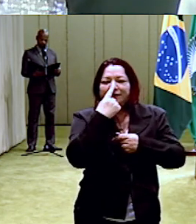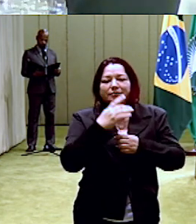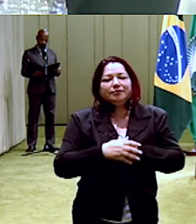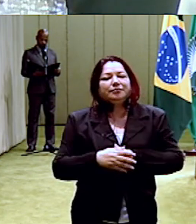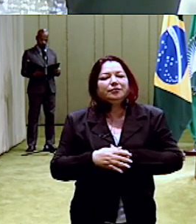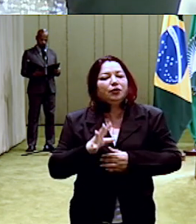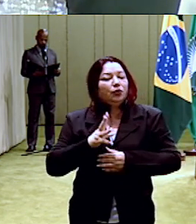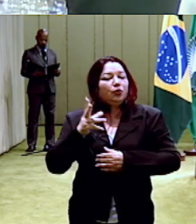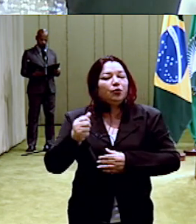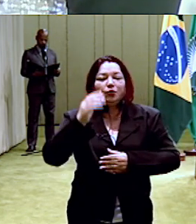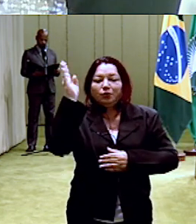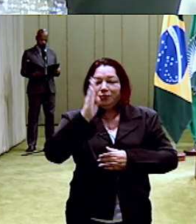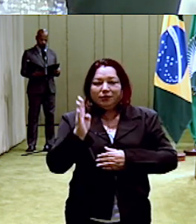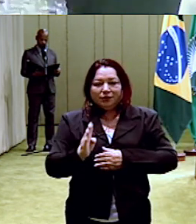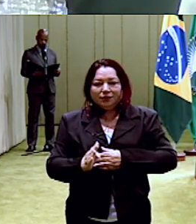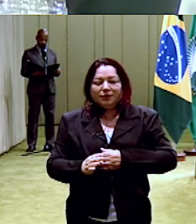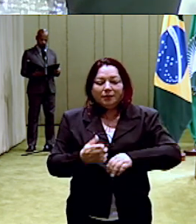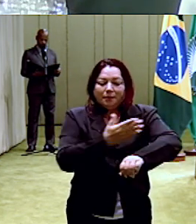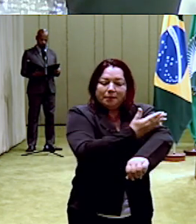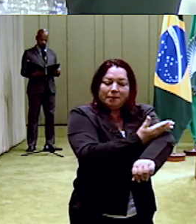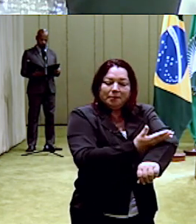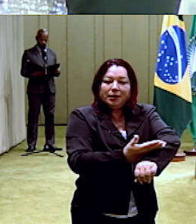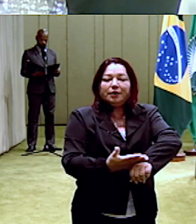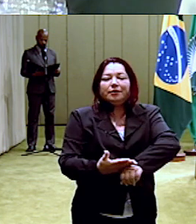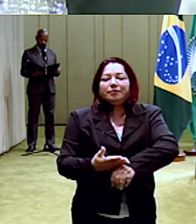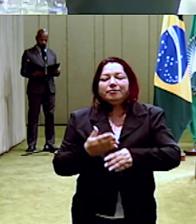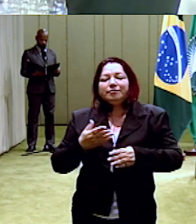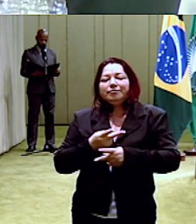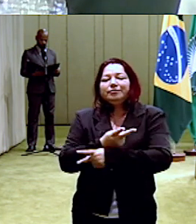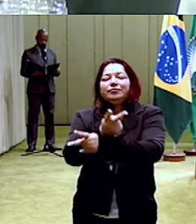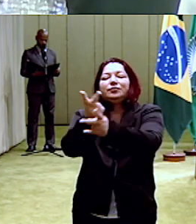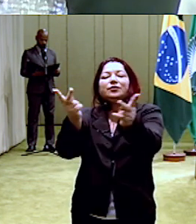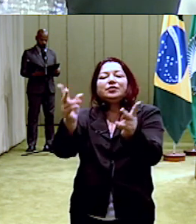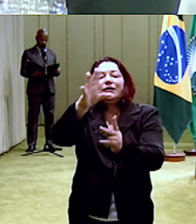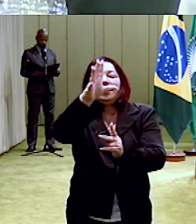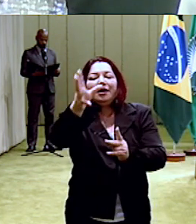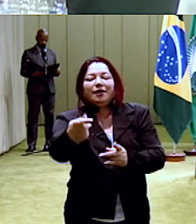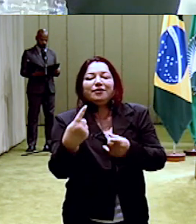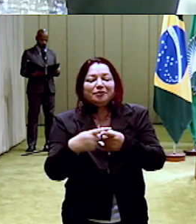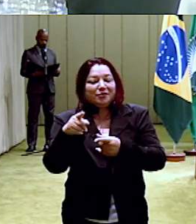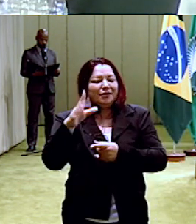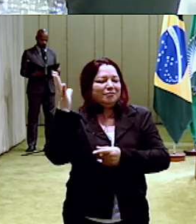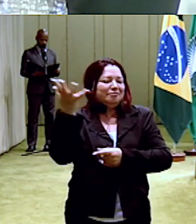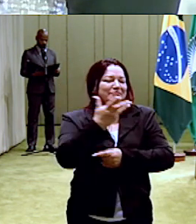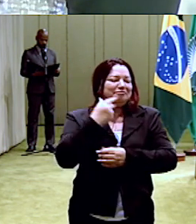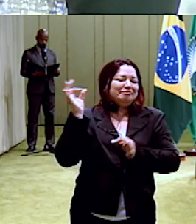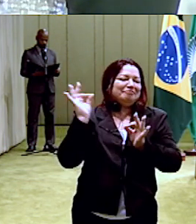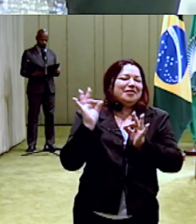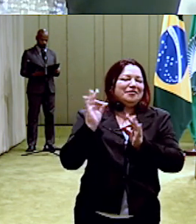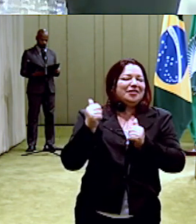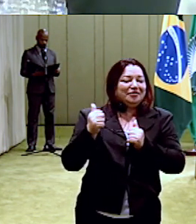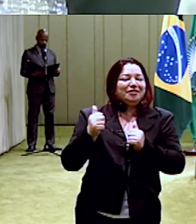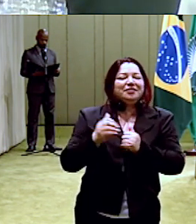todo brasileiro, sobretudo brasileiros brancos, deveriam visitar a África. Primeiro porque a África é maravilhosa, eu tive uma experiência de